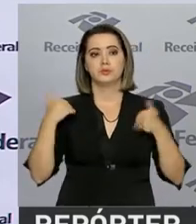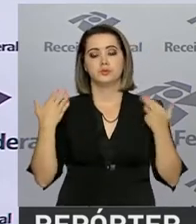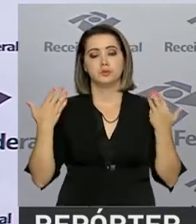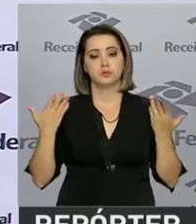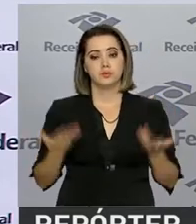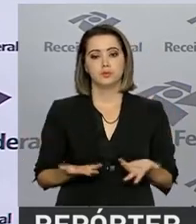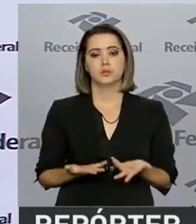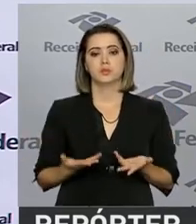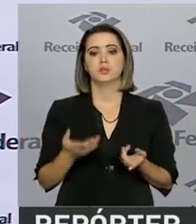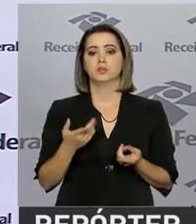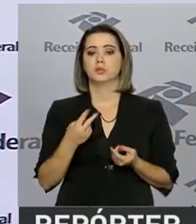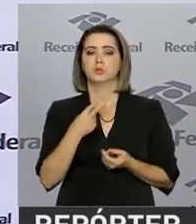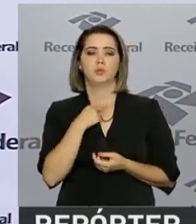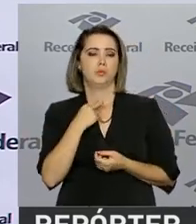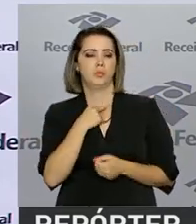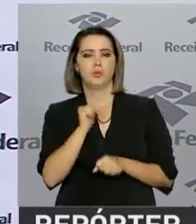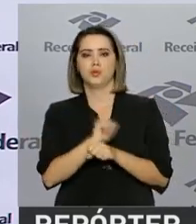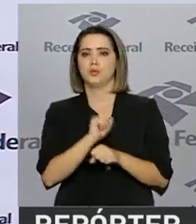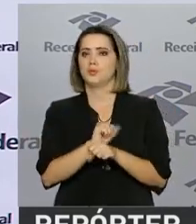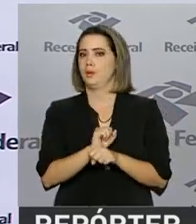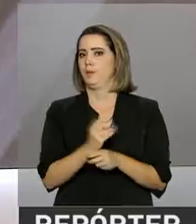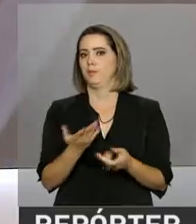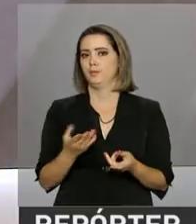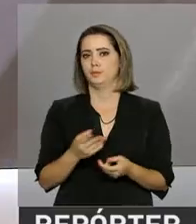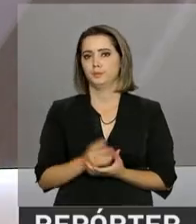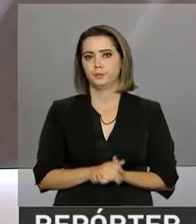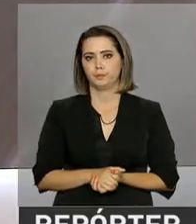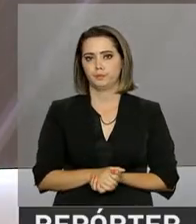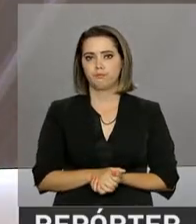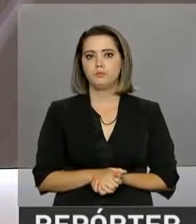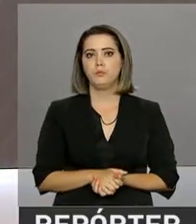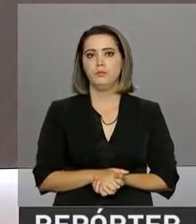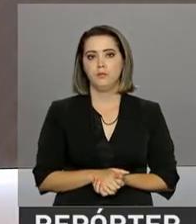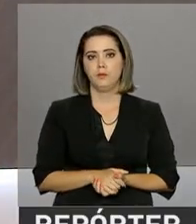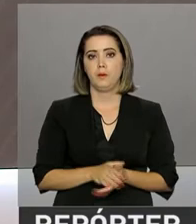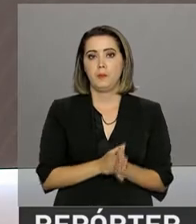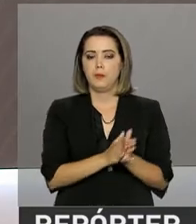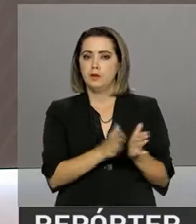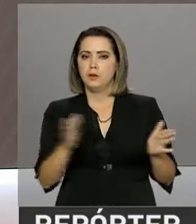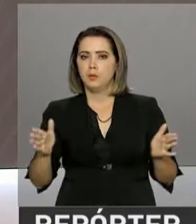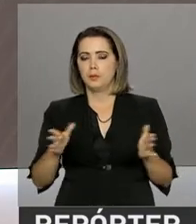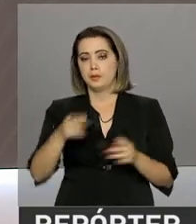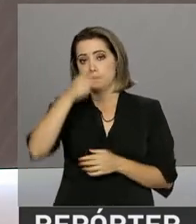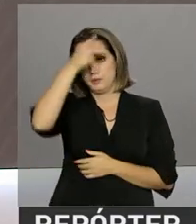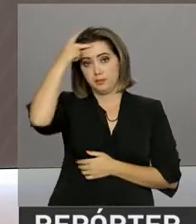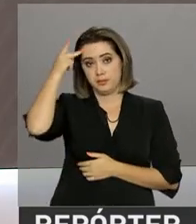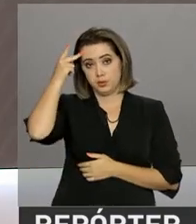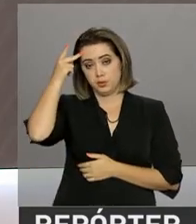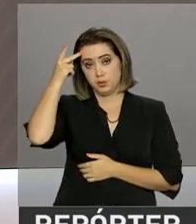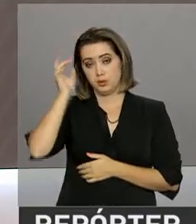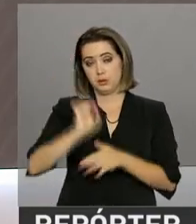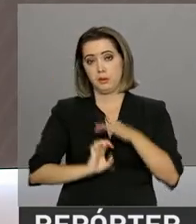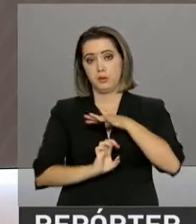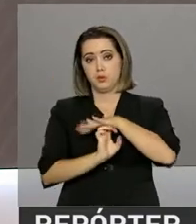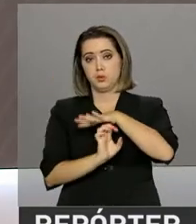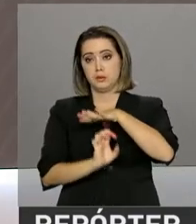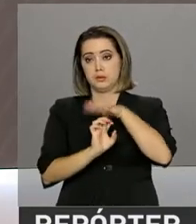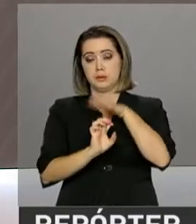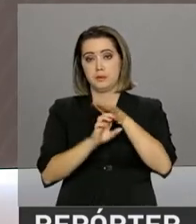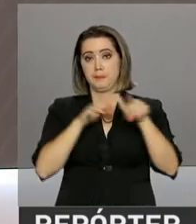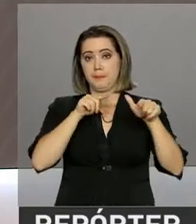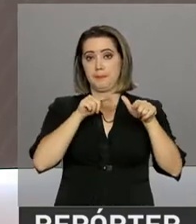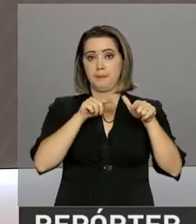não é bom deixar para última hora o prazo para os empregadores domésticos realizarem o pagamento